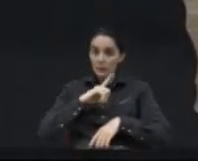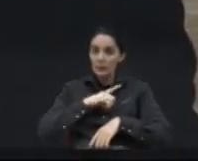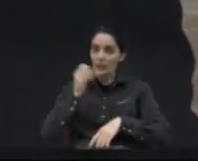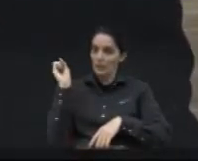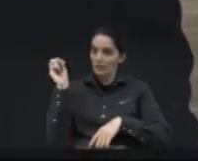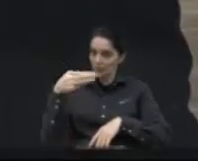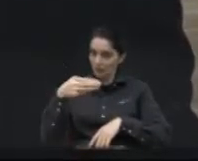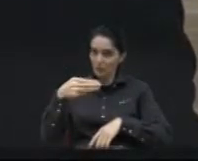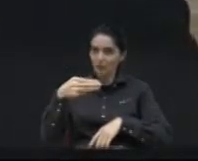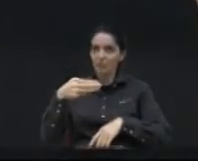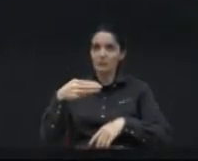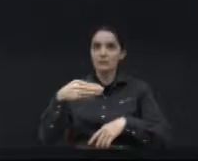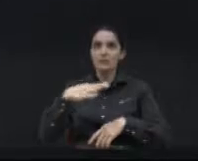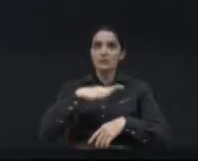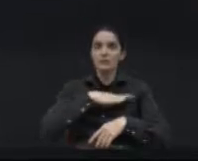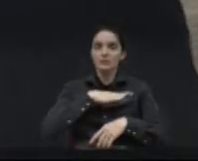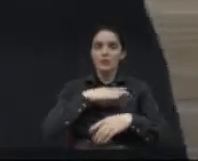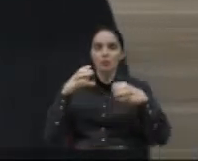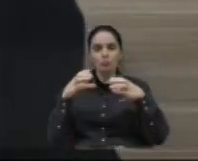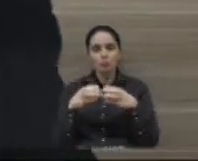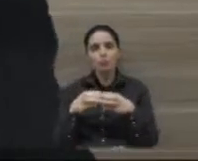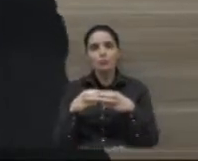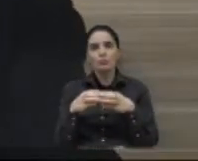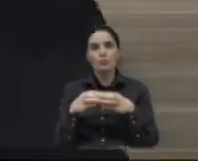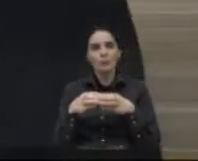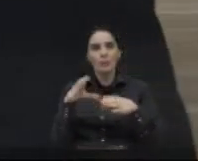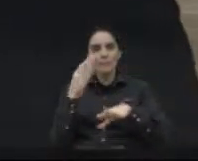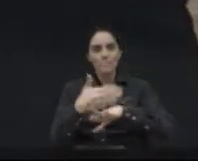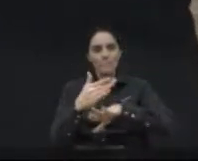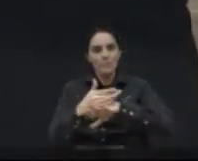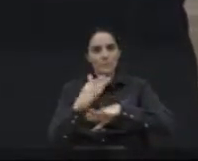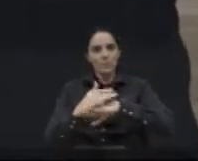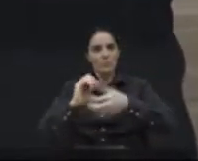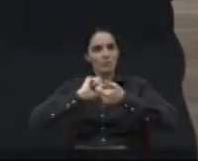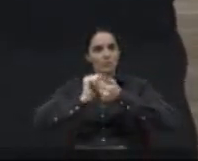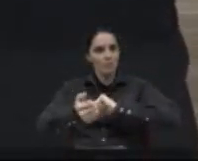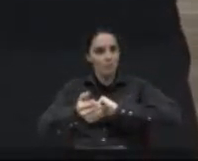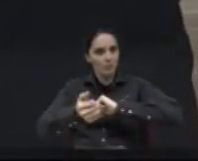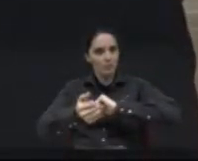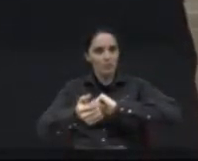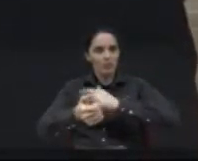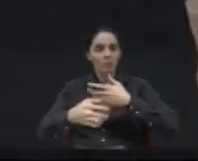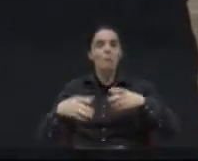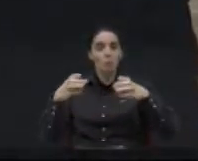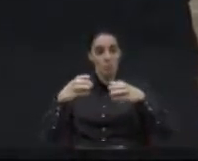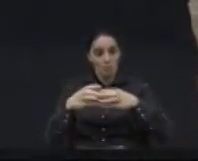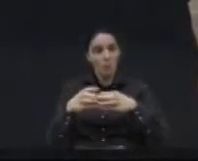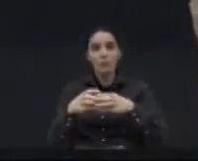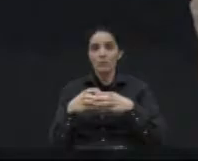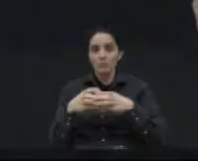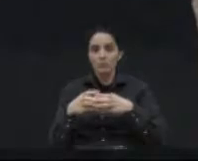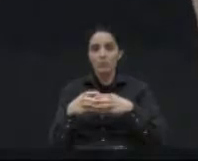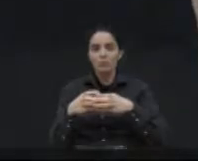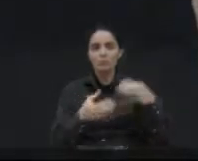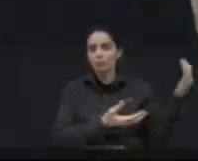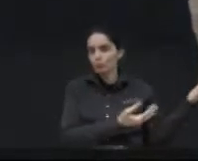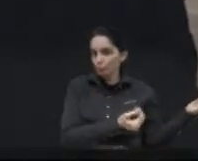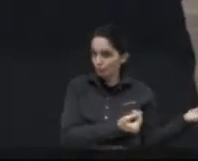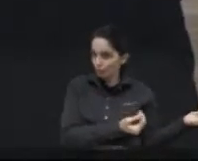que pratica esse esporte. Porque senão as pessoas podem falar, mas quem pratica? Existe um grupo que pratica, que são de